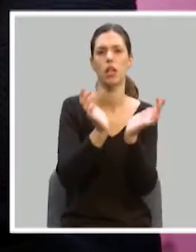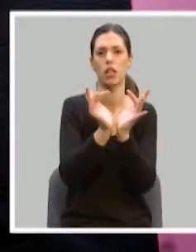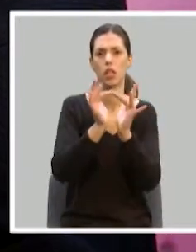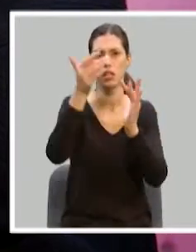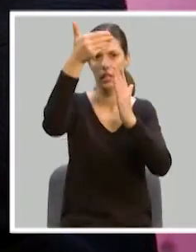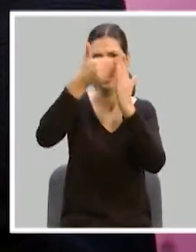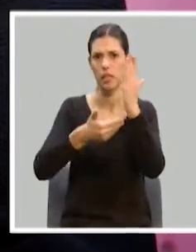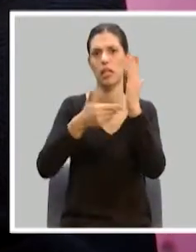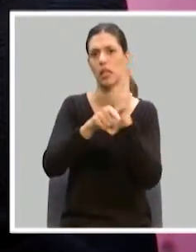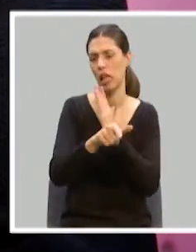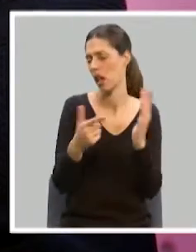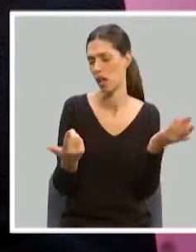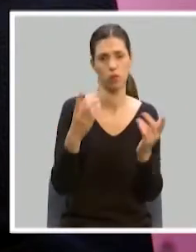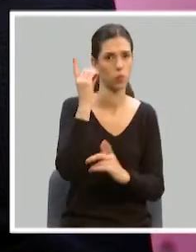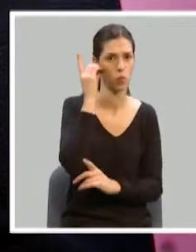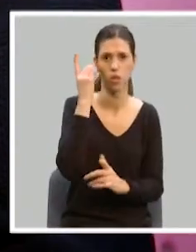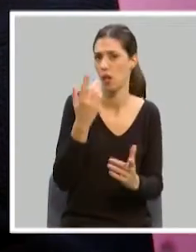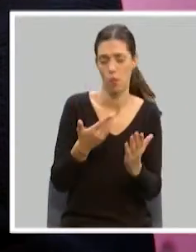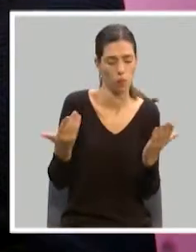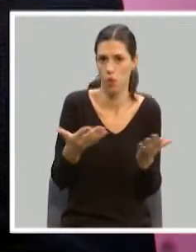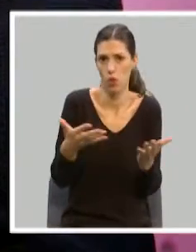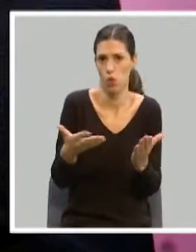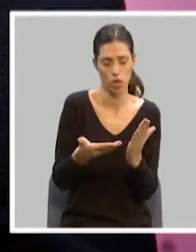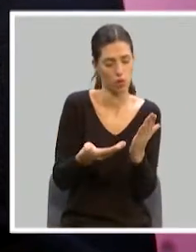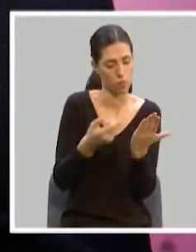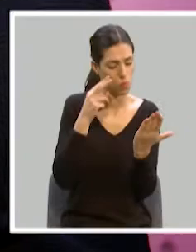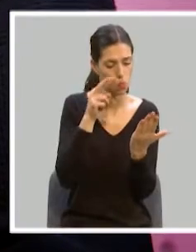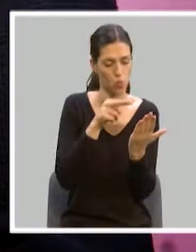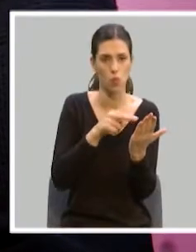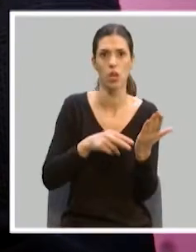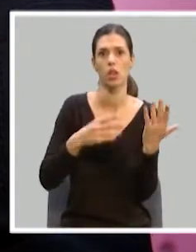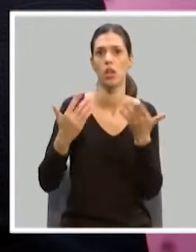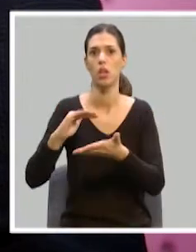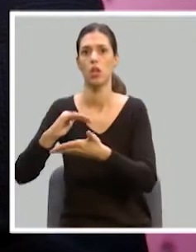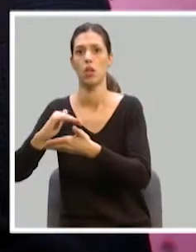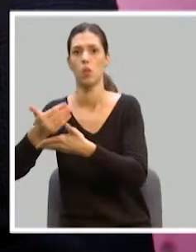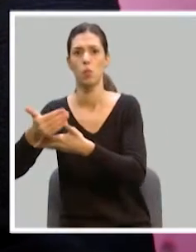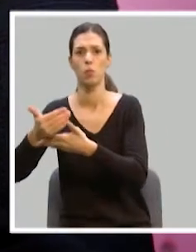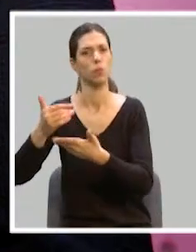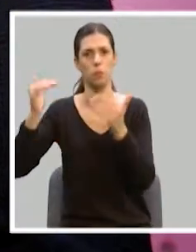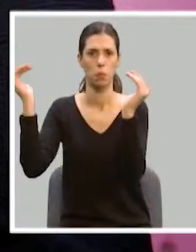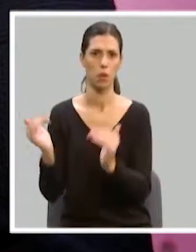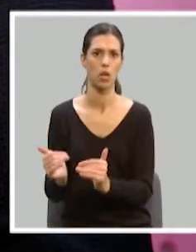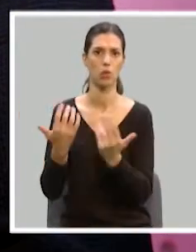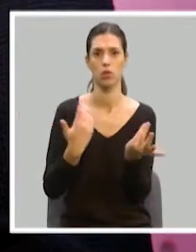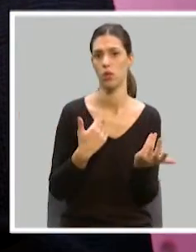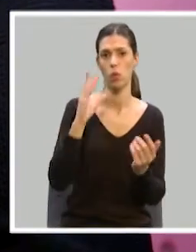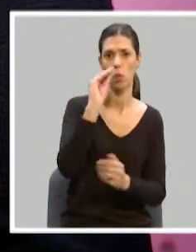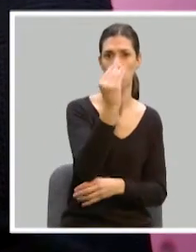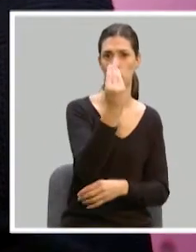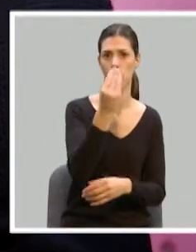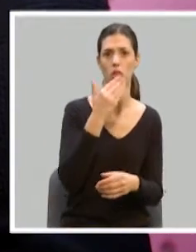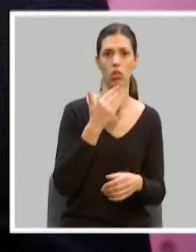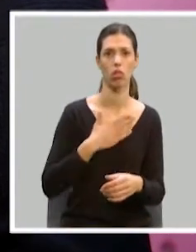informação passam cada vez mais por mobile para o telemóvel e cada vez menos pudesse que tope pelo computador portanto eu não consigo imaginar